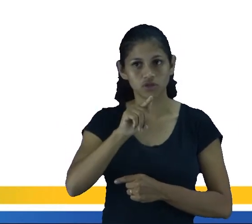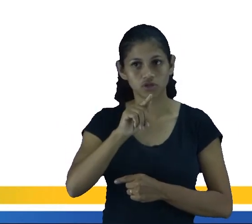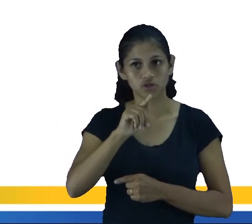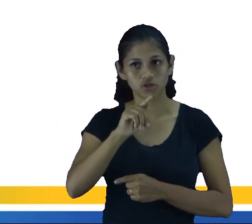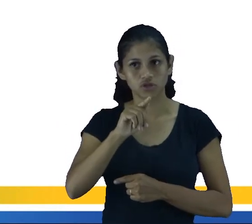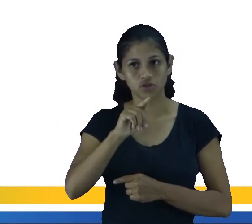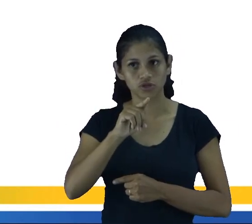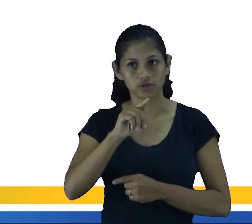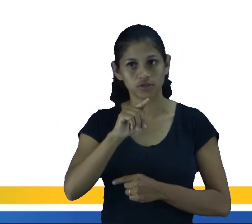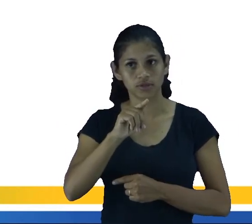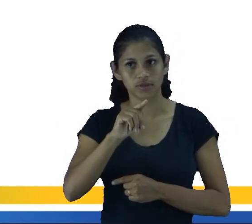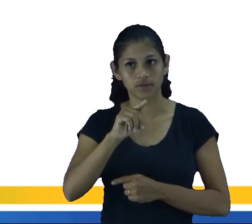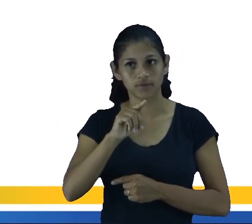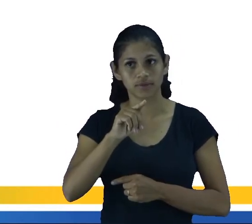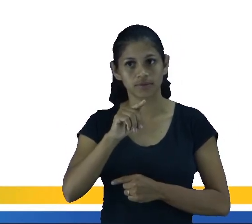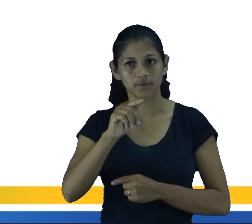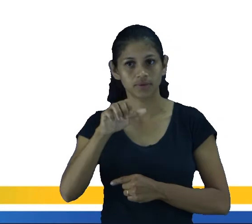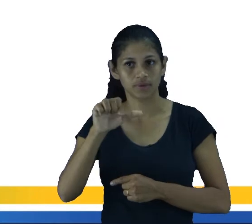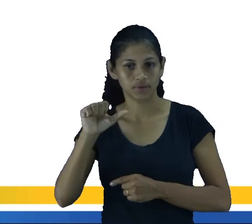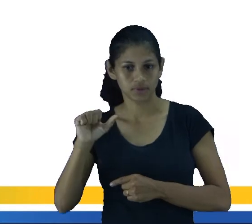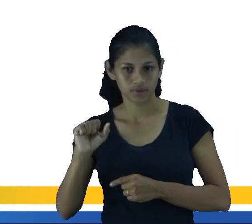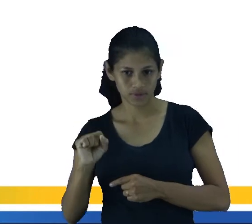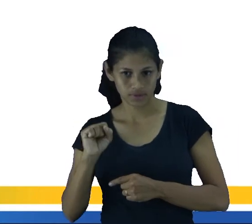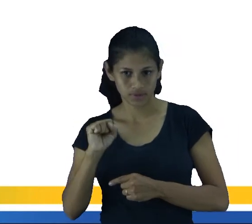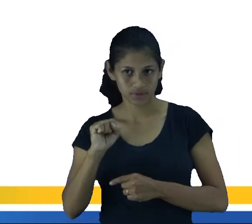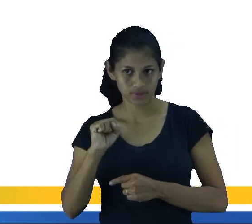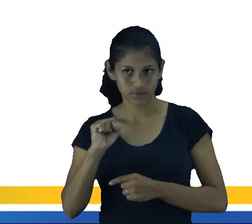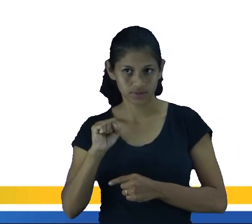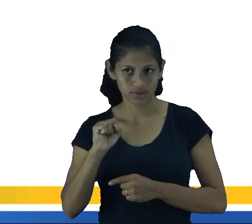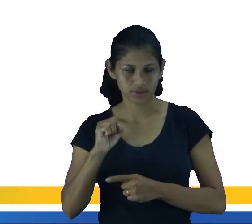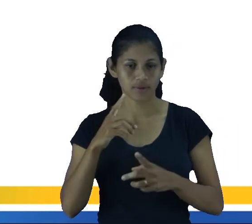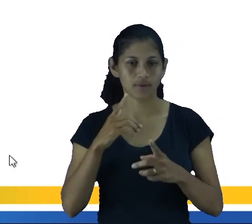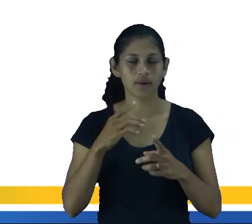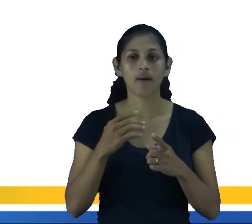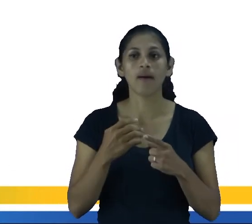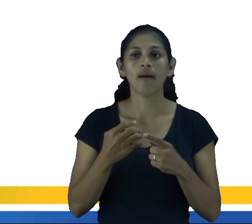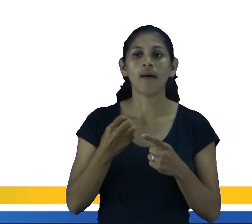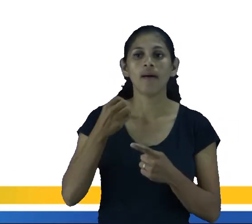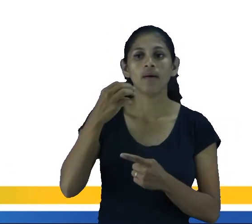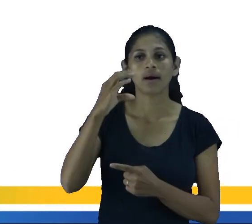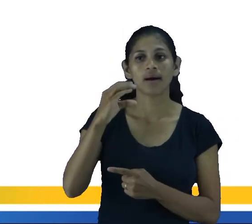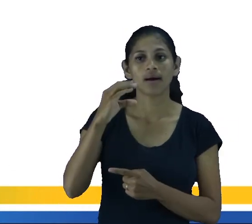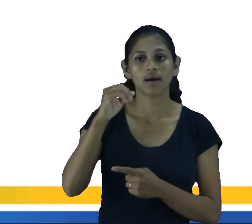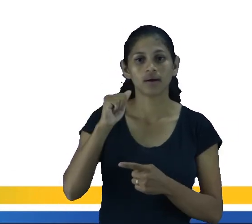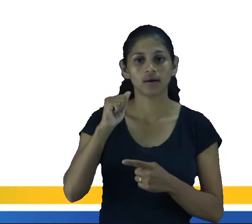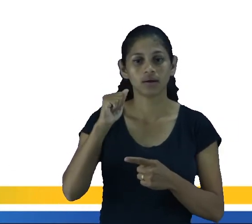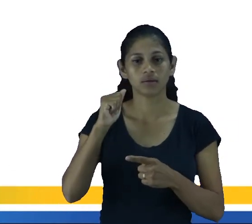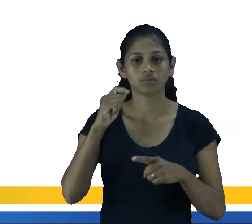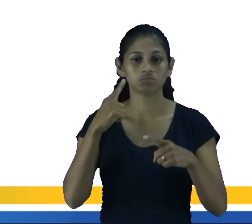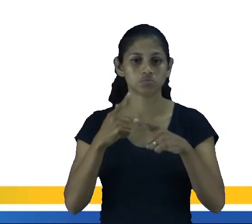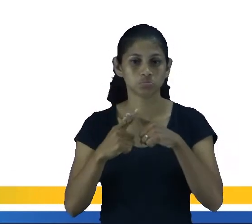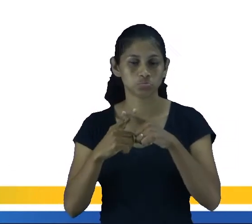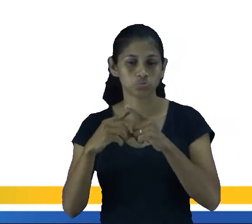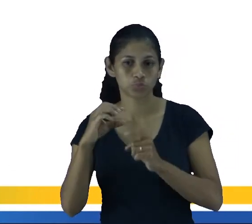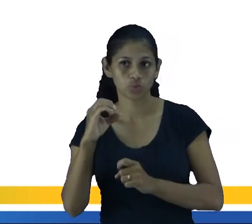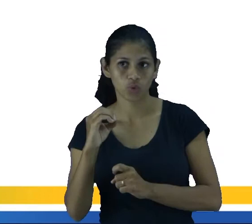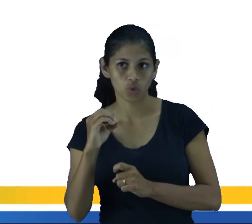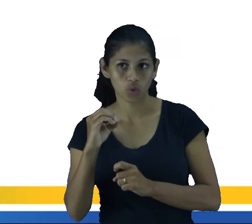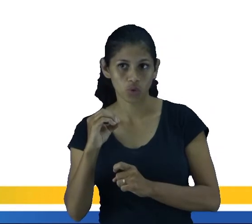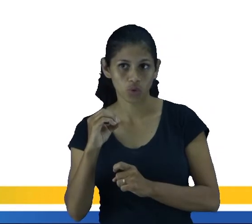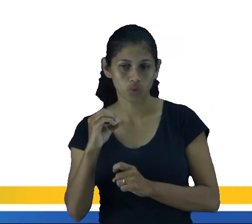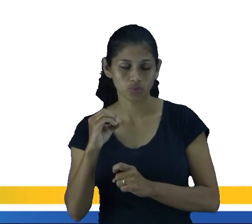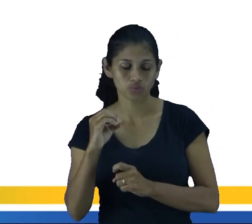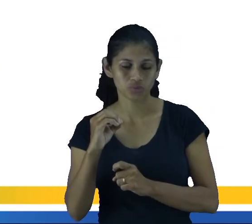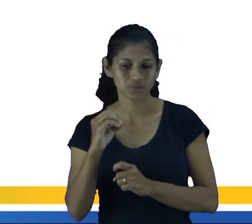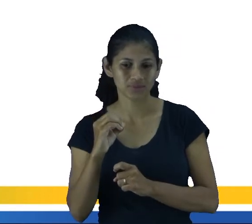e enxofre, e o cálcio vai se ligar ao oxigênio. Então, esse tipo de reação a gente chama